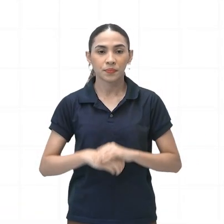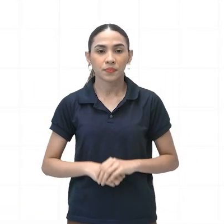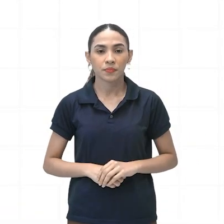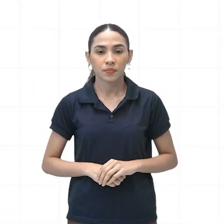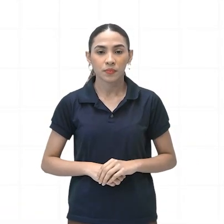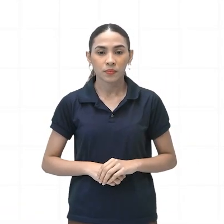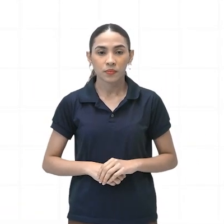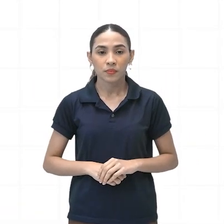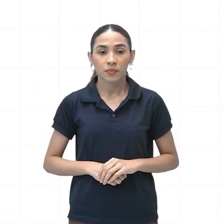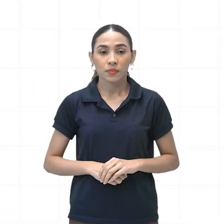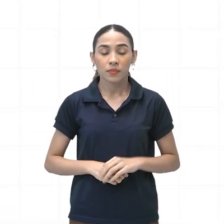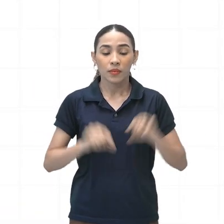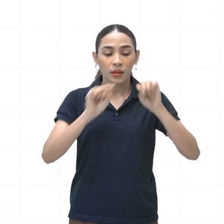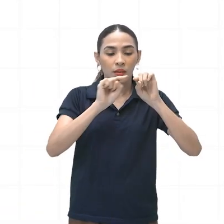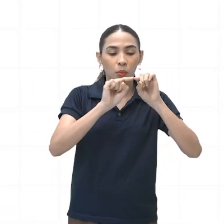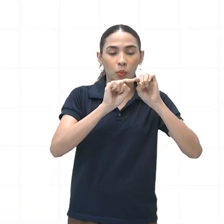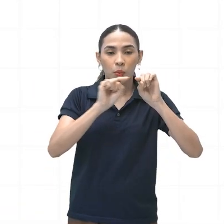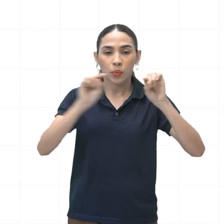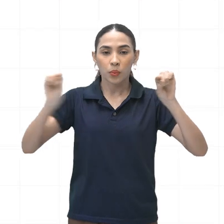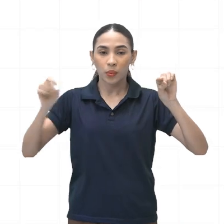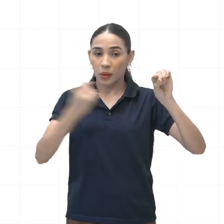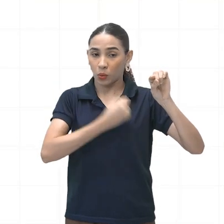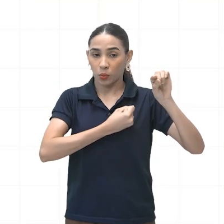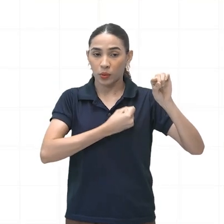Então, a reta numérica.